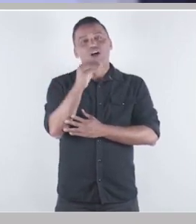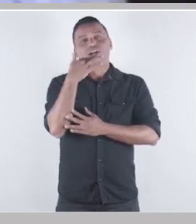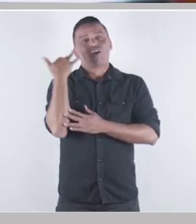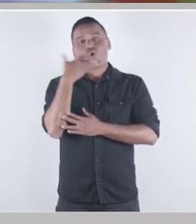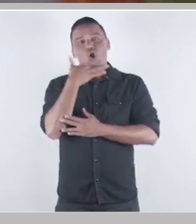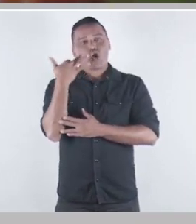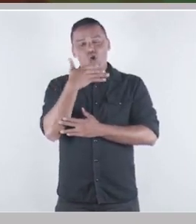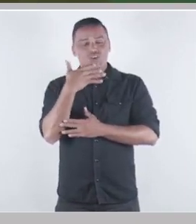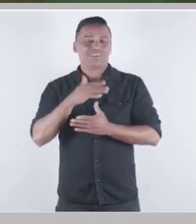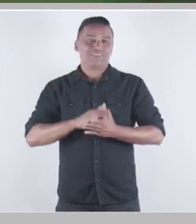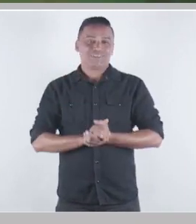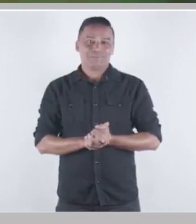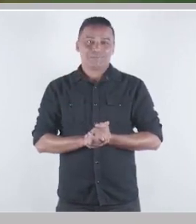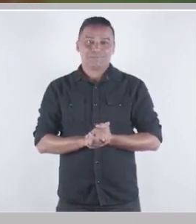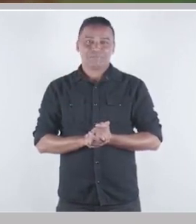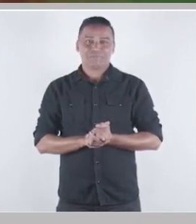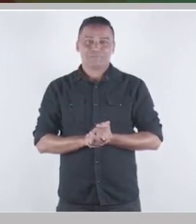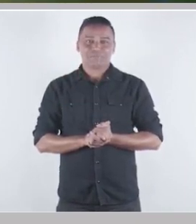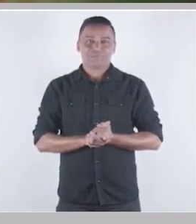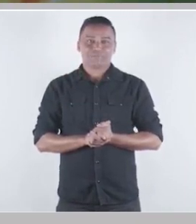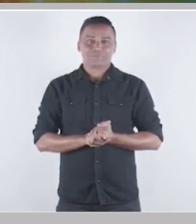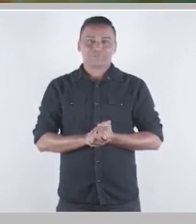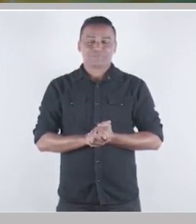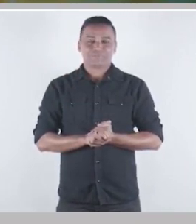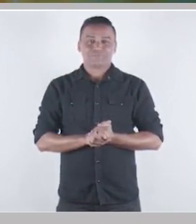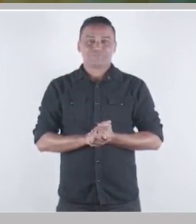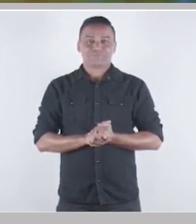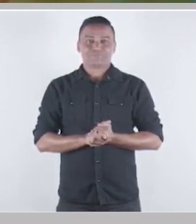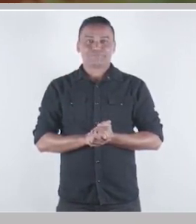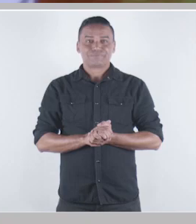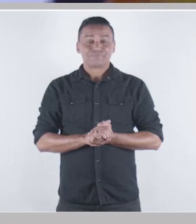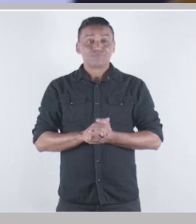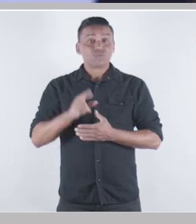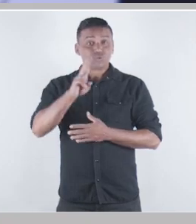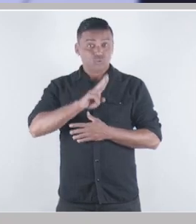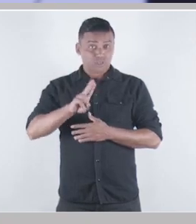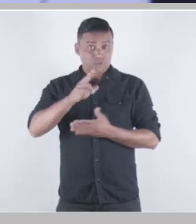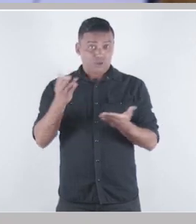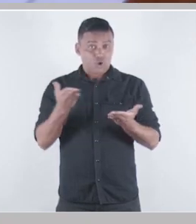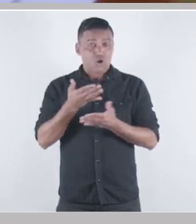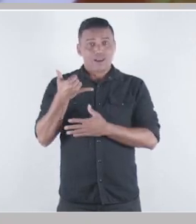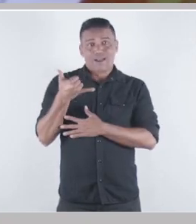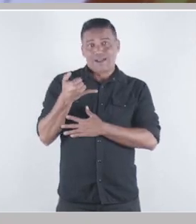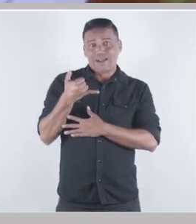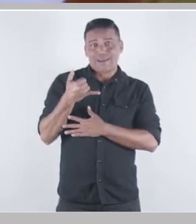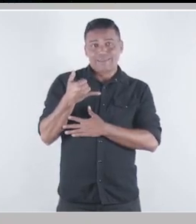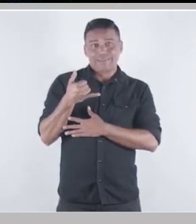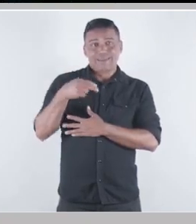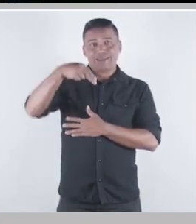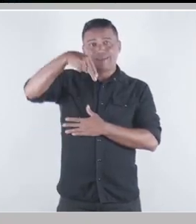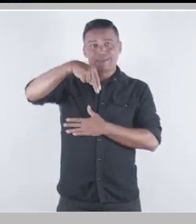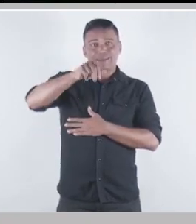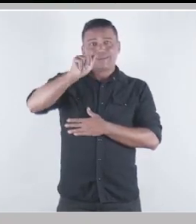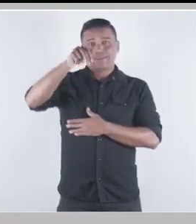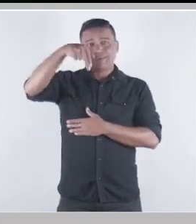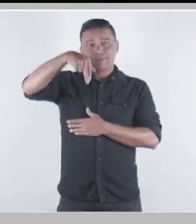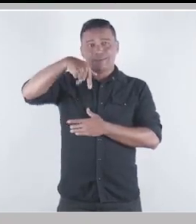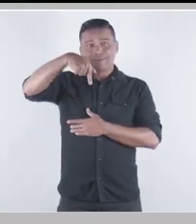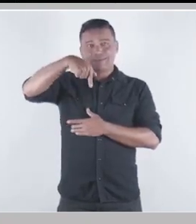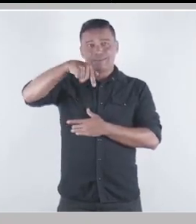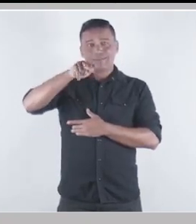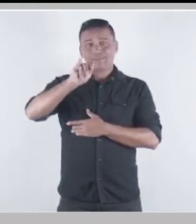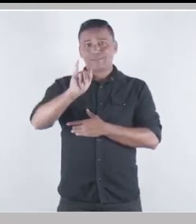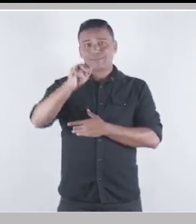né? Eh, eu estou utilizando, por exemplo, uma caneta nanquim, que a gente chama de